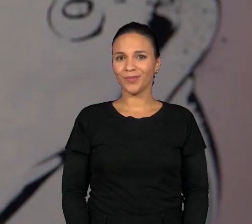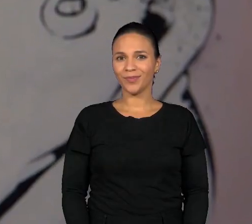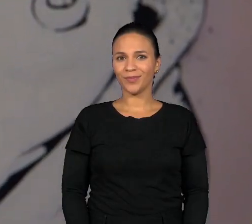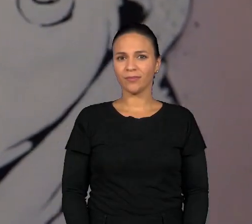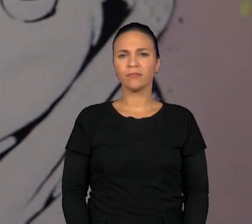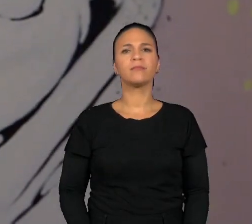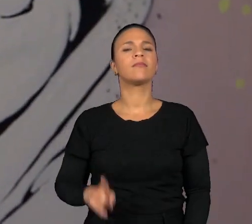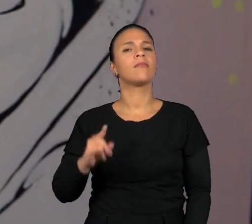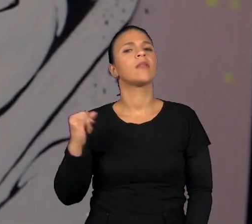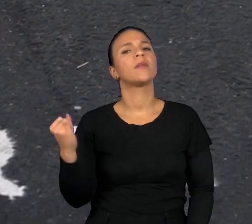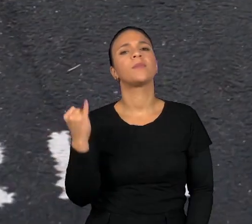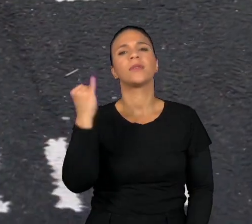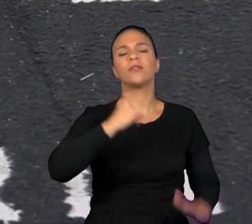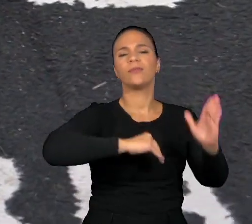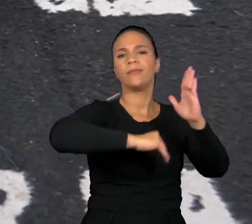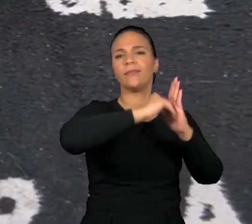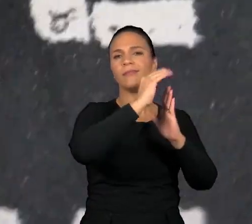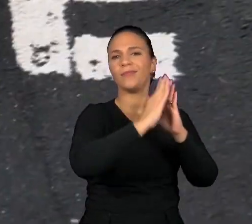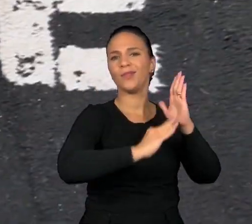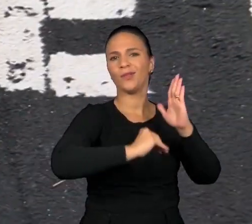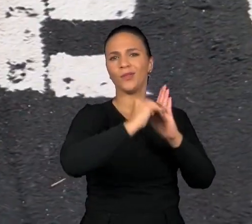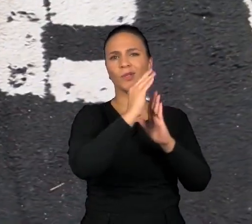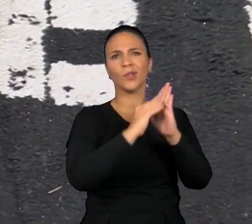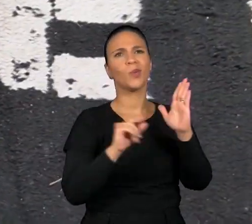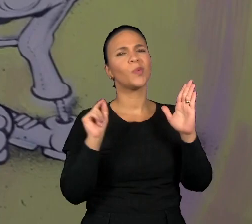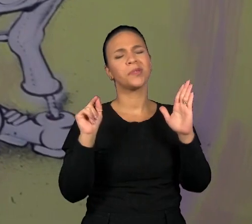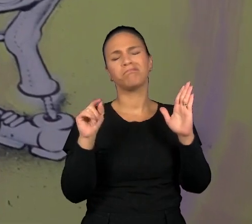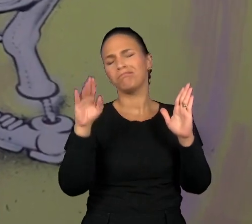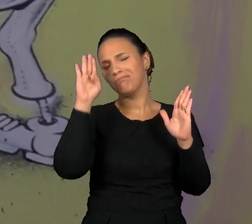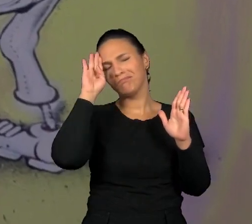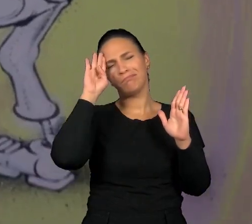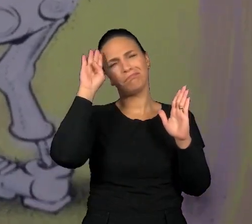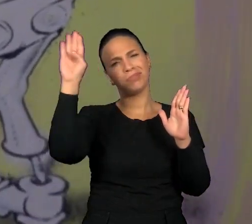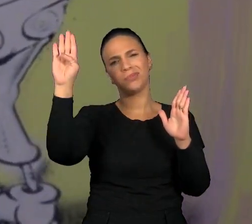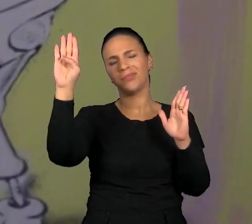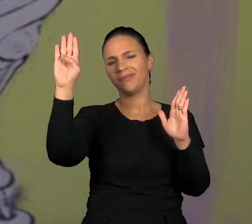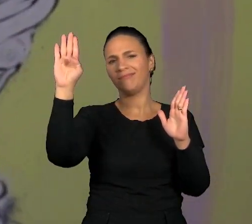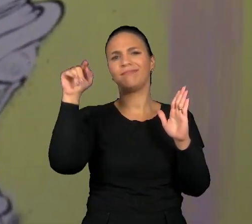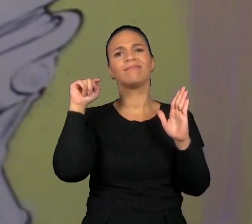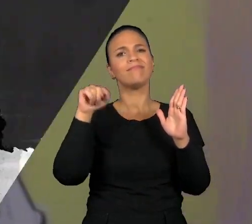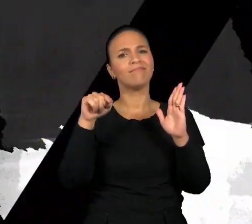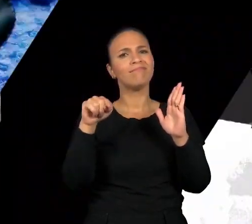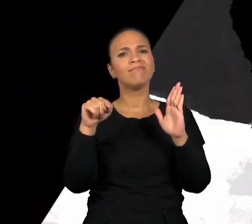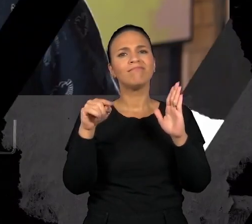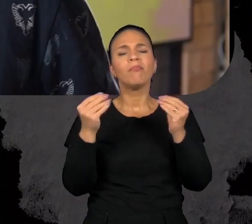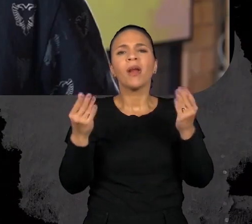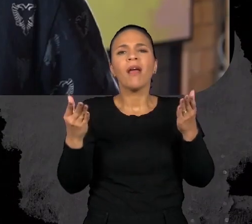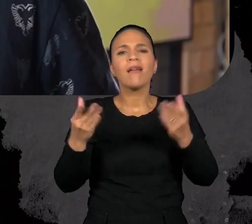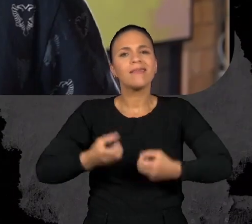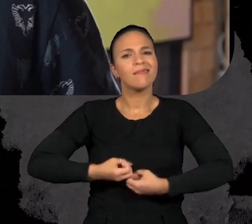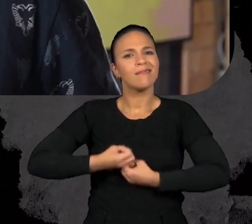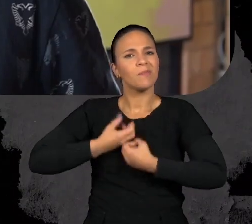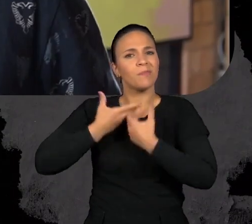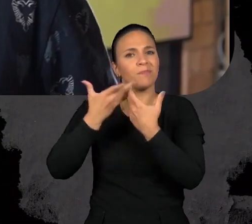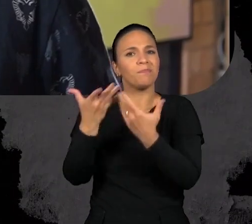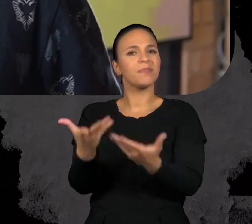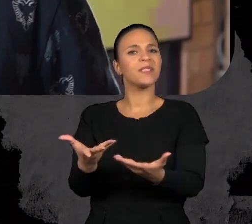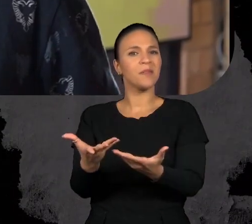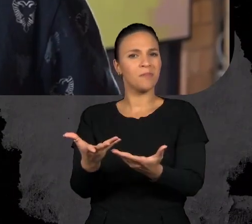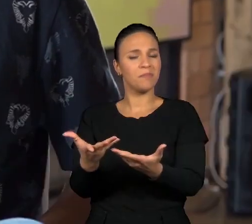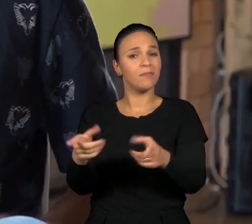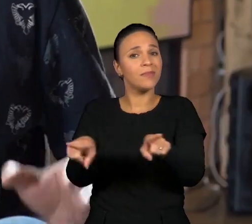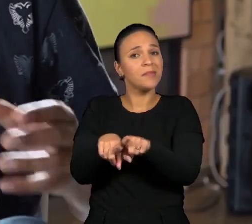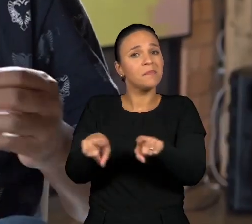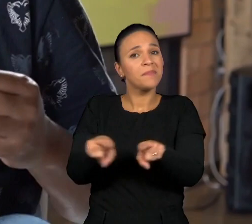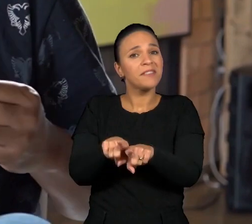A importância da pintura é fundamental como forma de expressão e